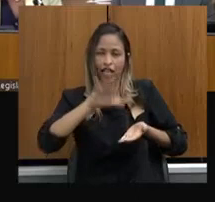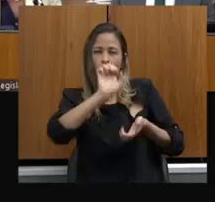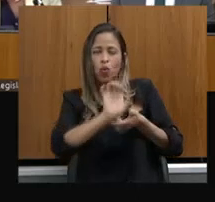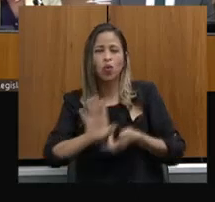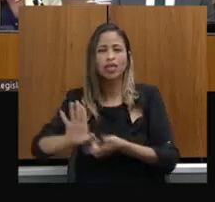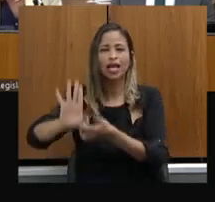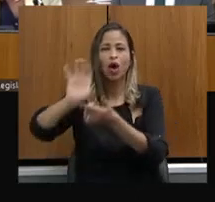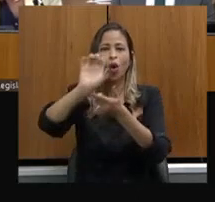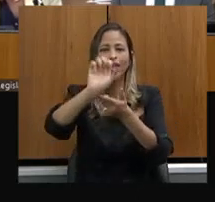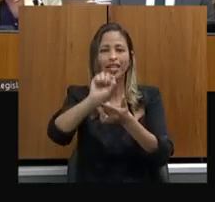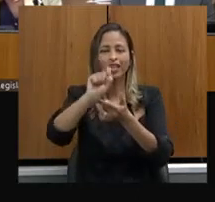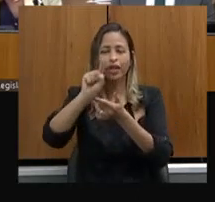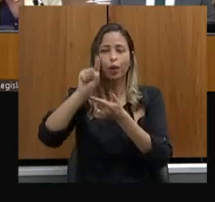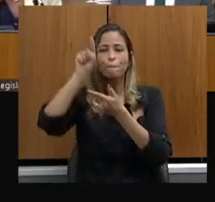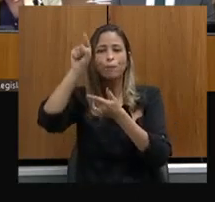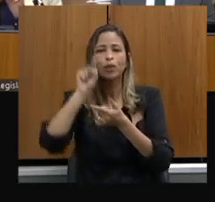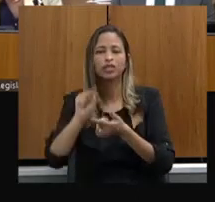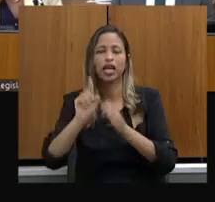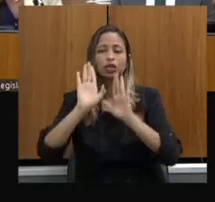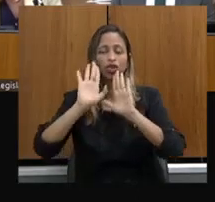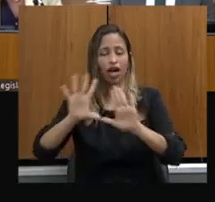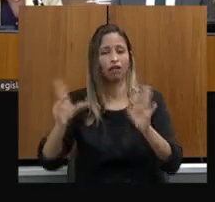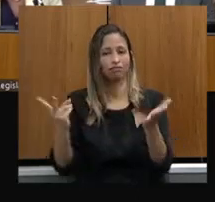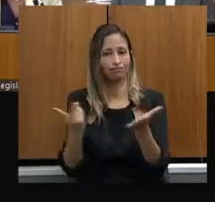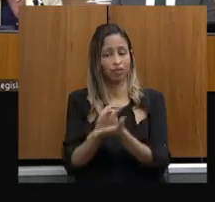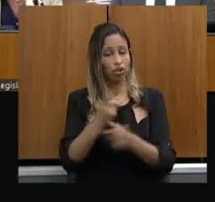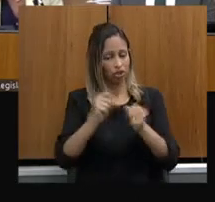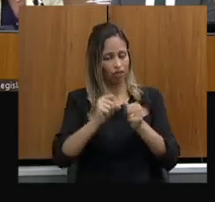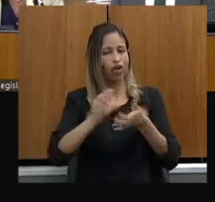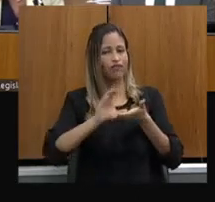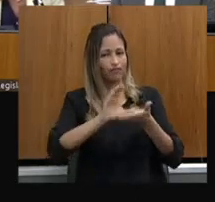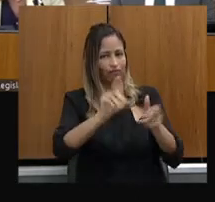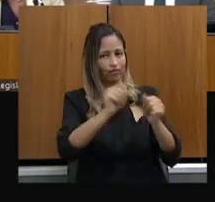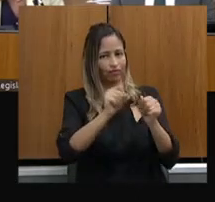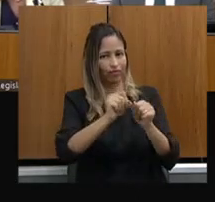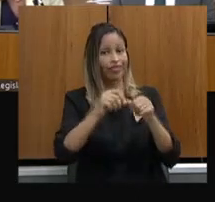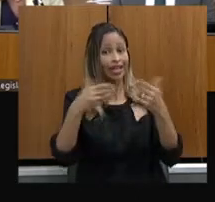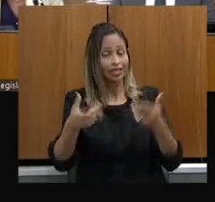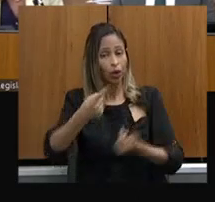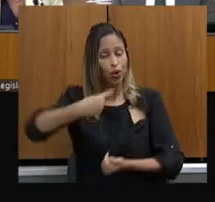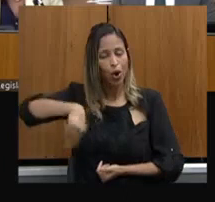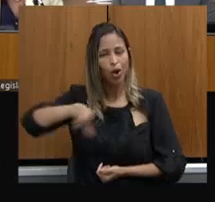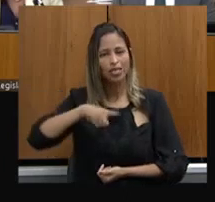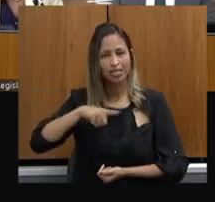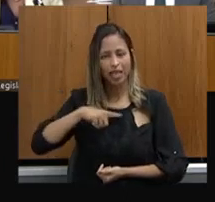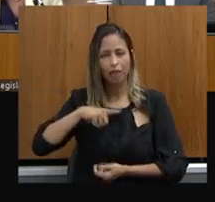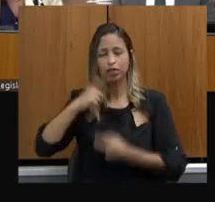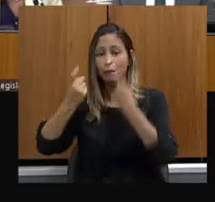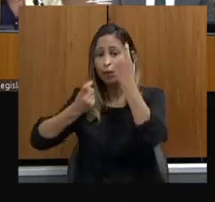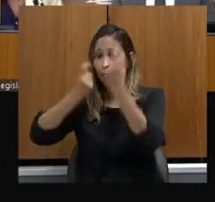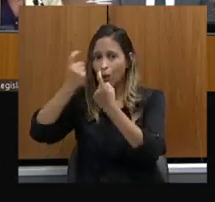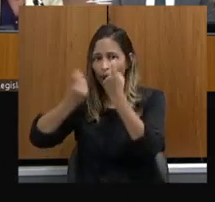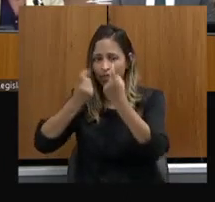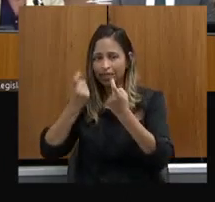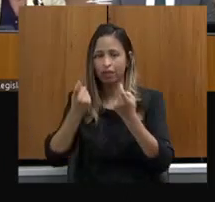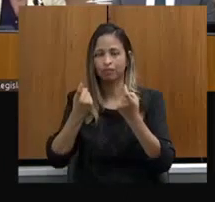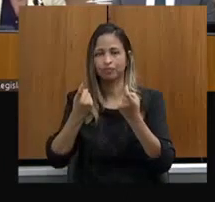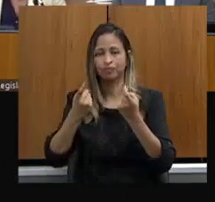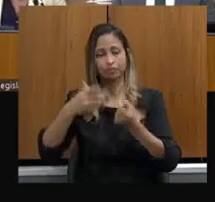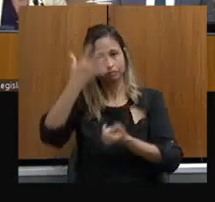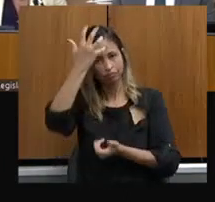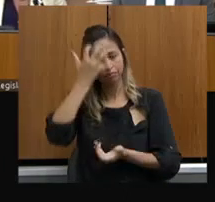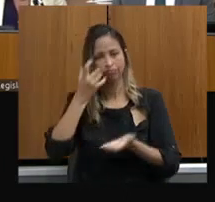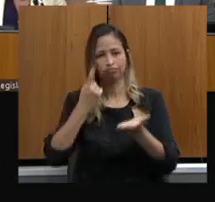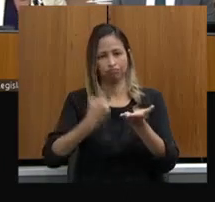estado 81% desses recursos já foram empenhados então nós temos Tida preocupação de sermos muito